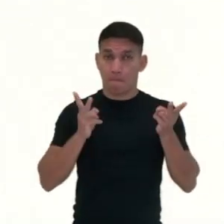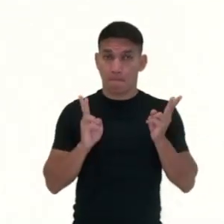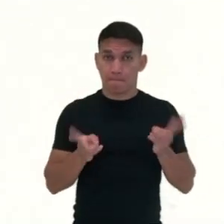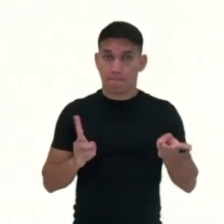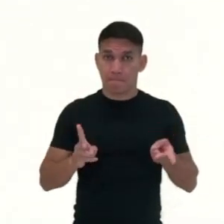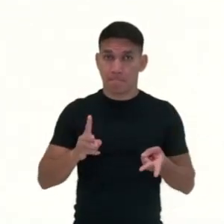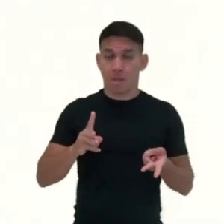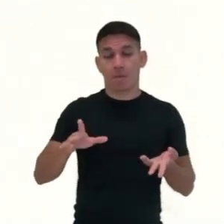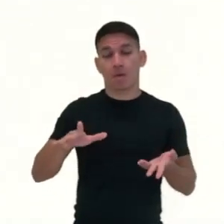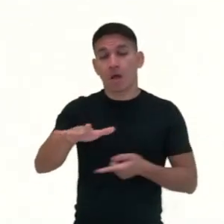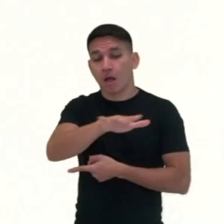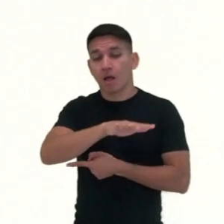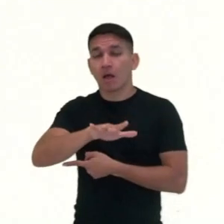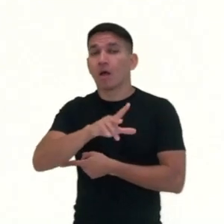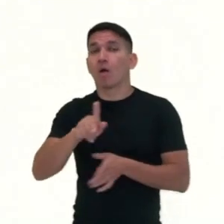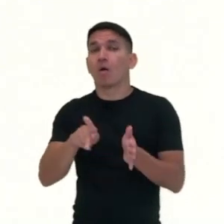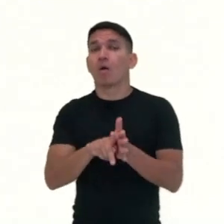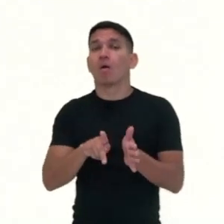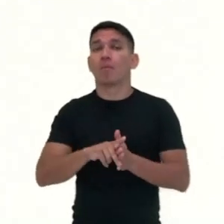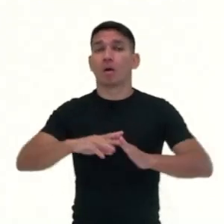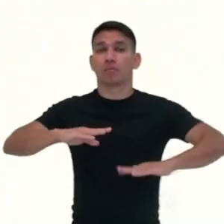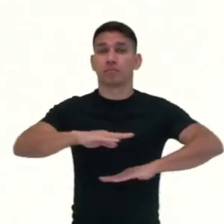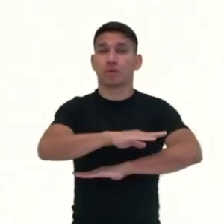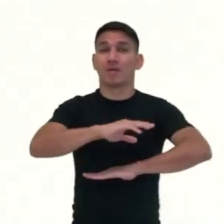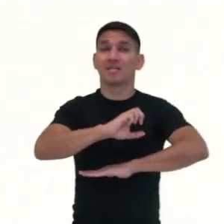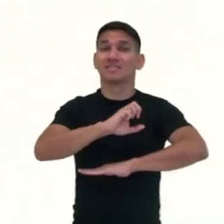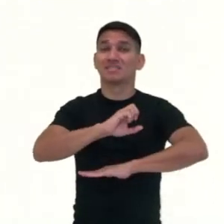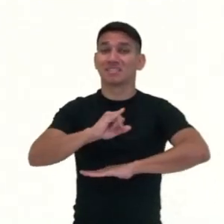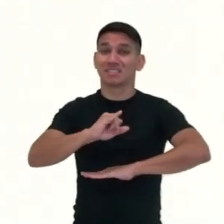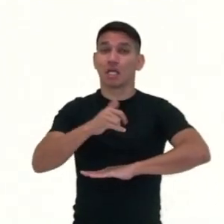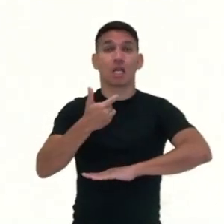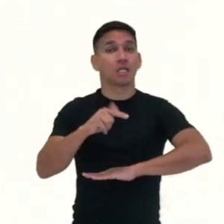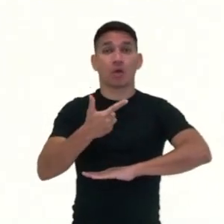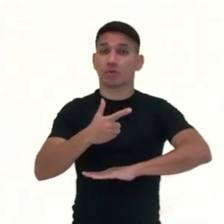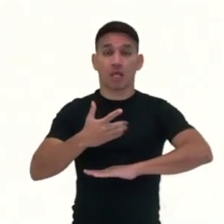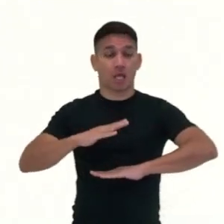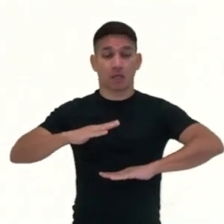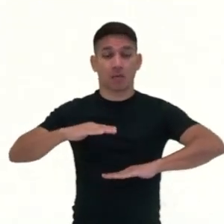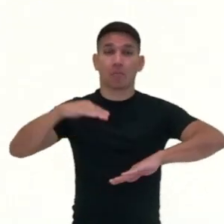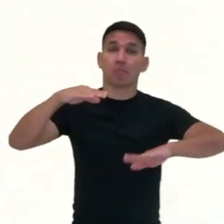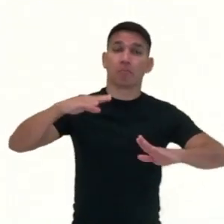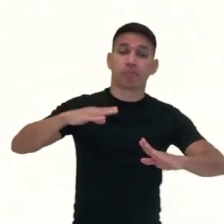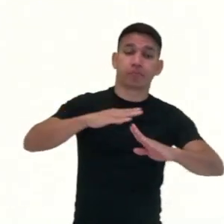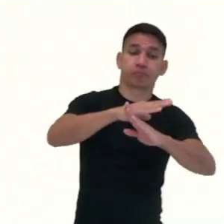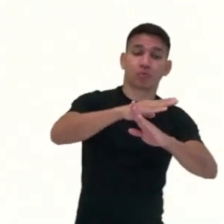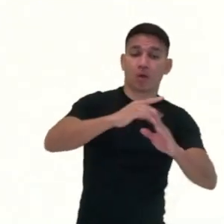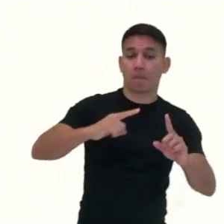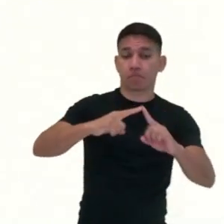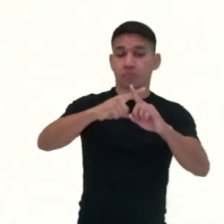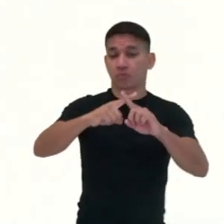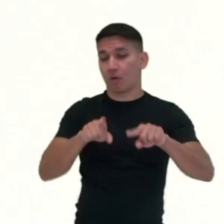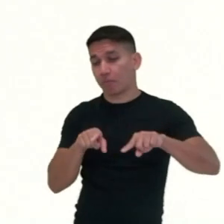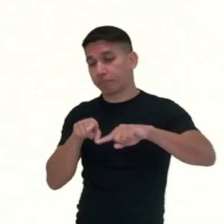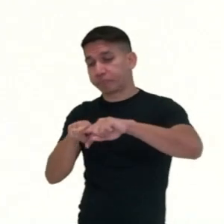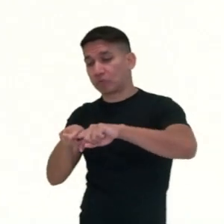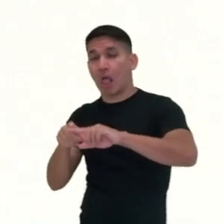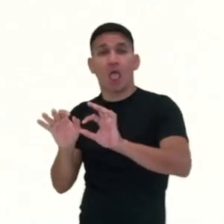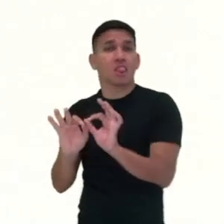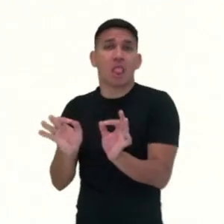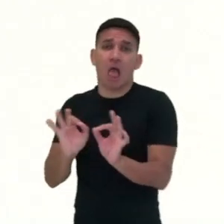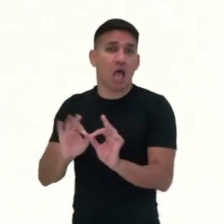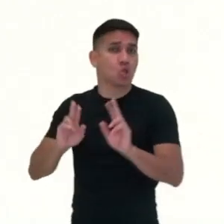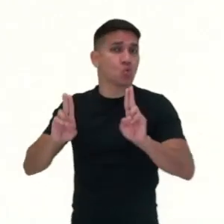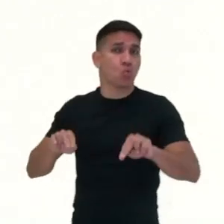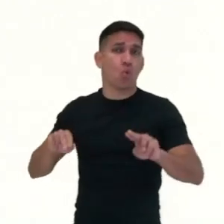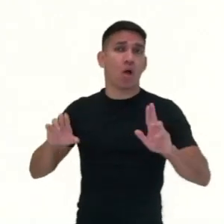são paralelas quando elas não possuem ponto em comum. Ou seja, elas não se encontram, elas não têm nenhum pontinho em comum, elas nunca vão